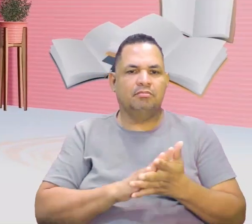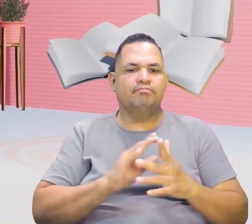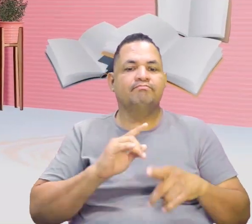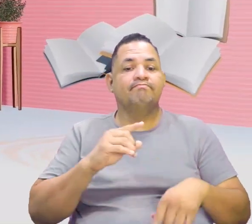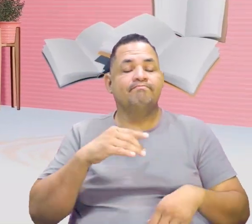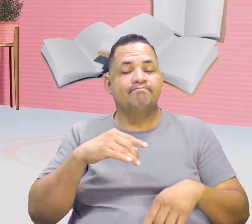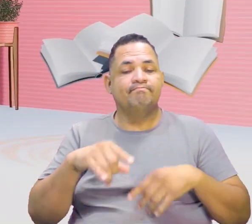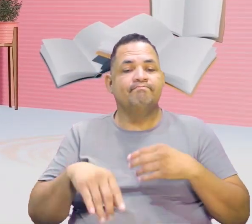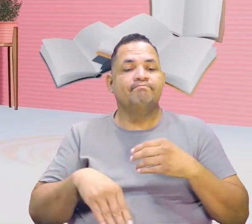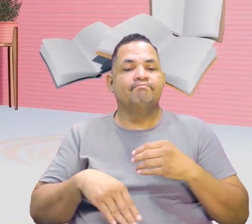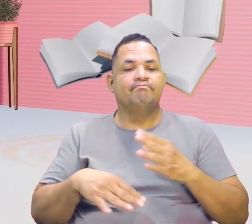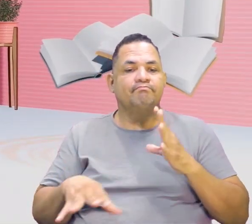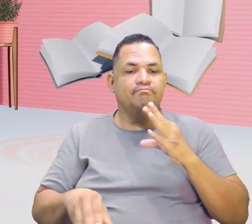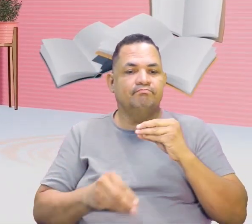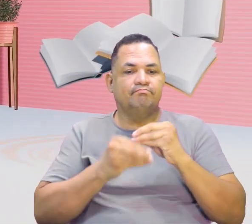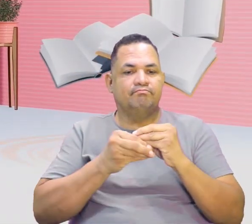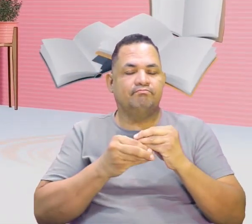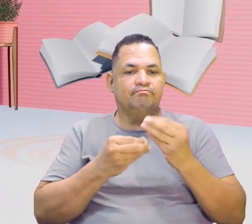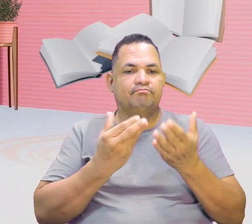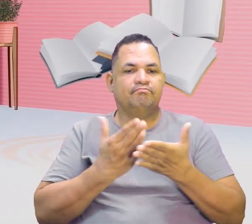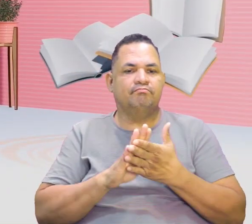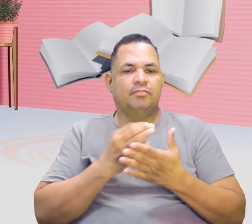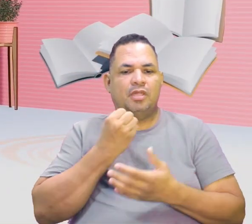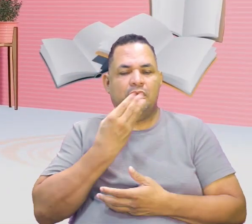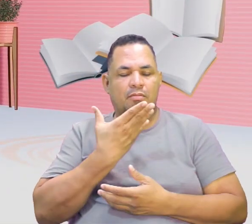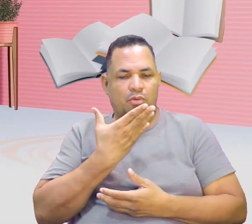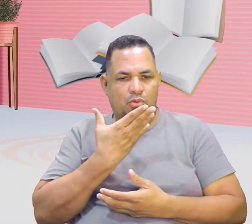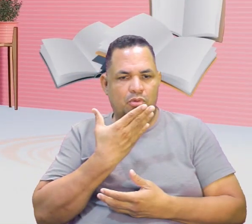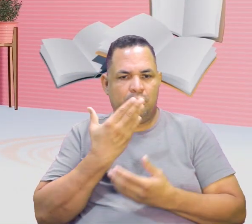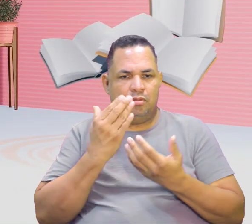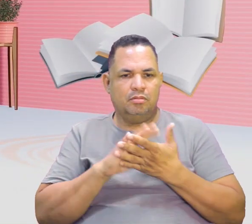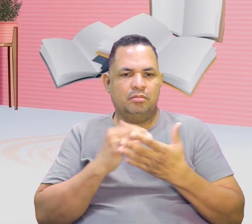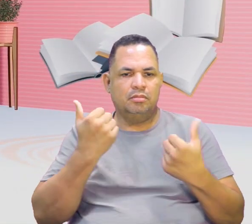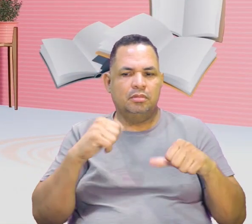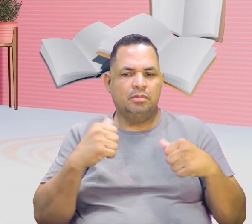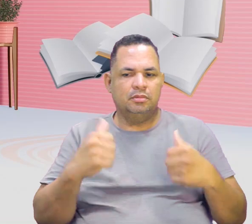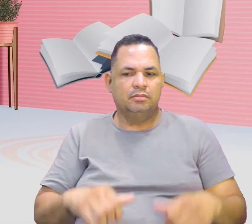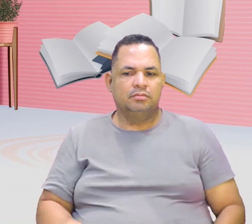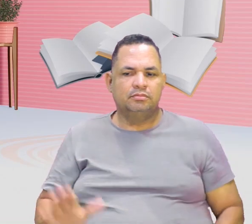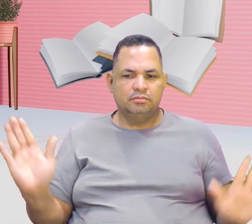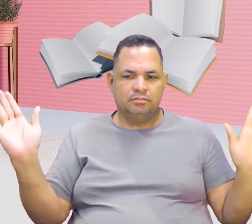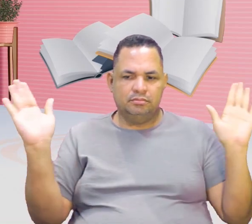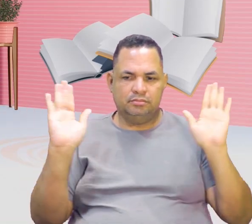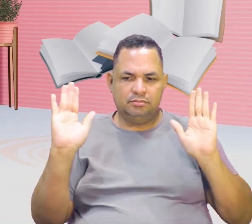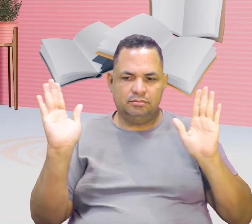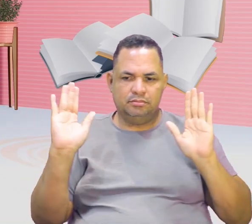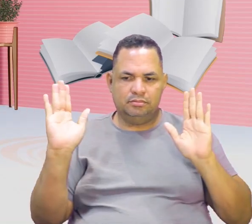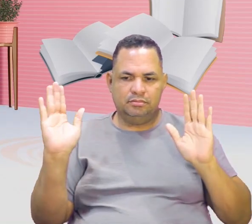Mais um reforço para você, tá certo? Uma boa avaliação. Tchau.